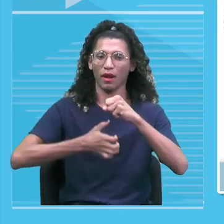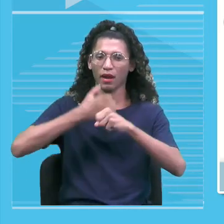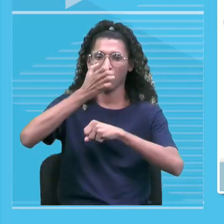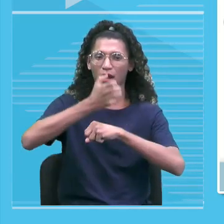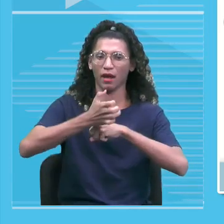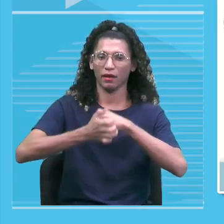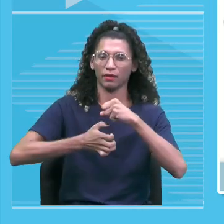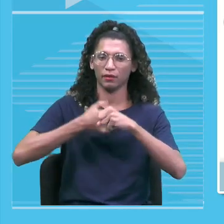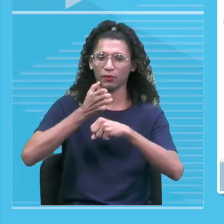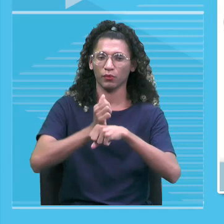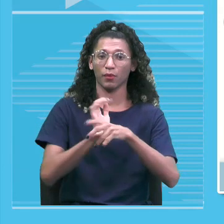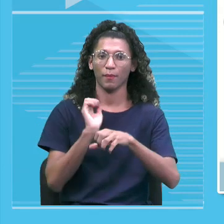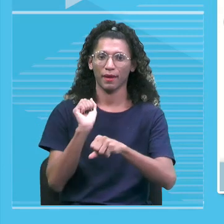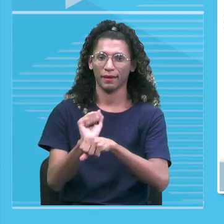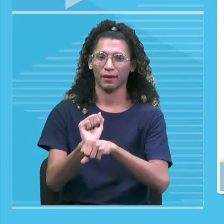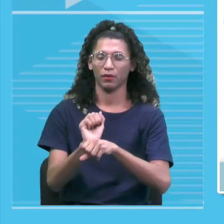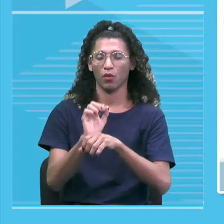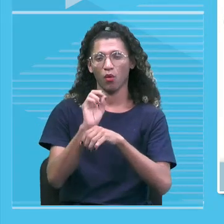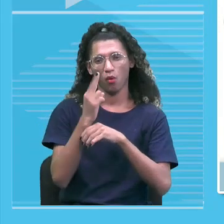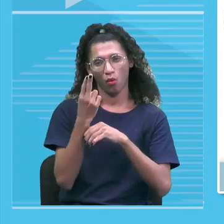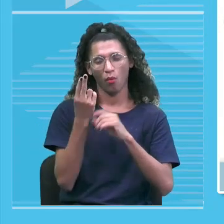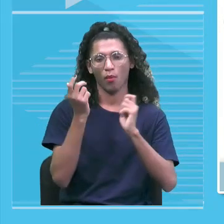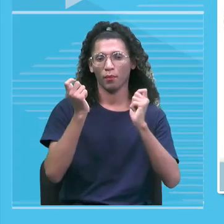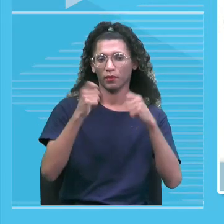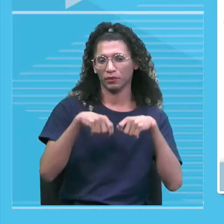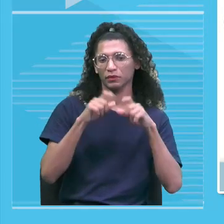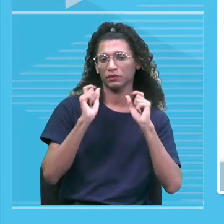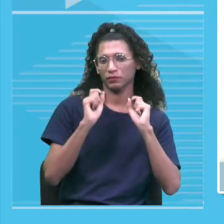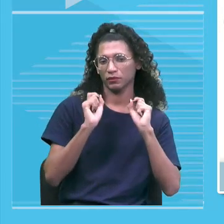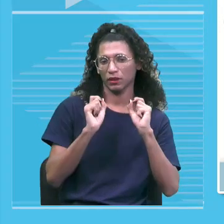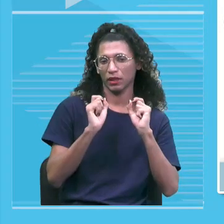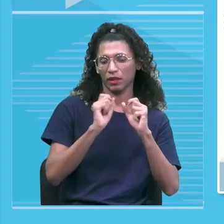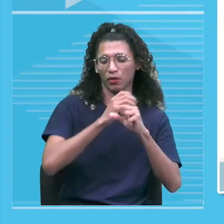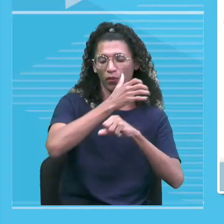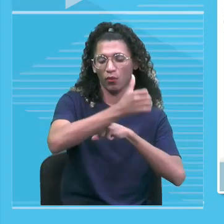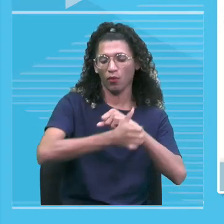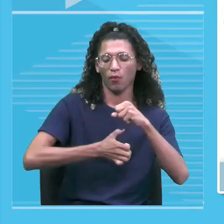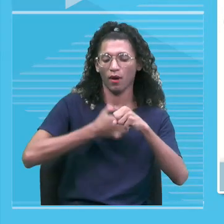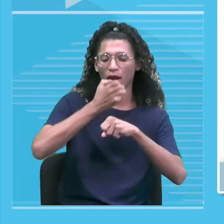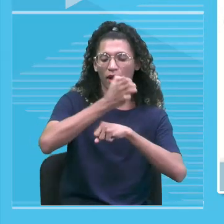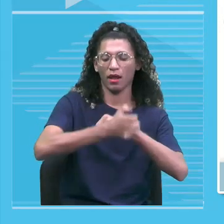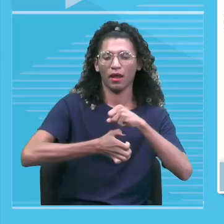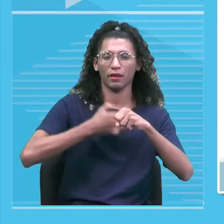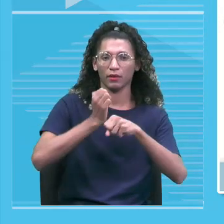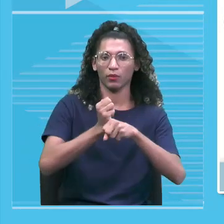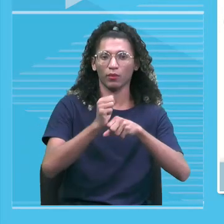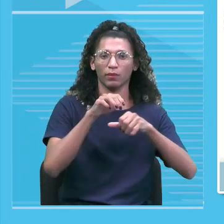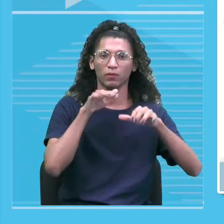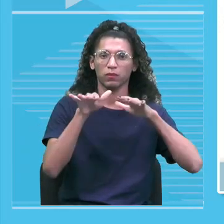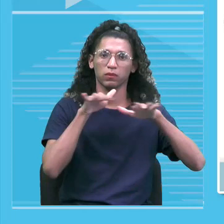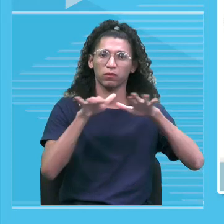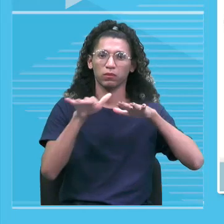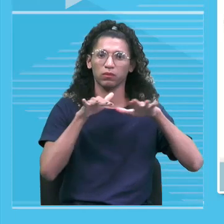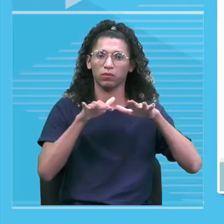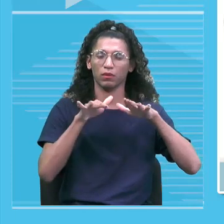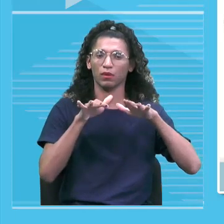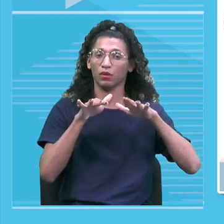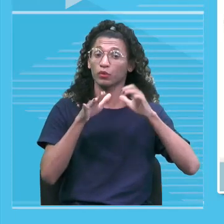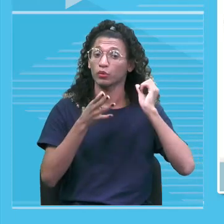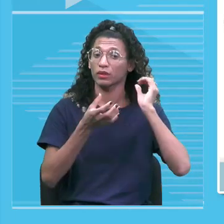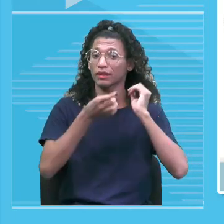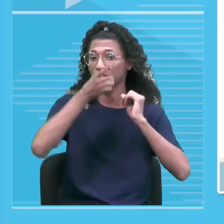ou pode ser com esses elétrons em movimento produzindo então Campos